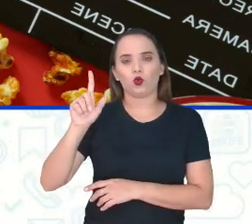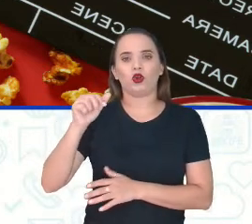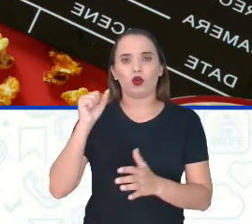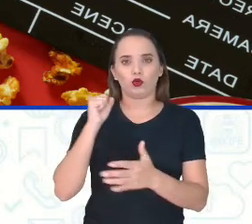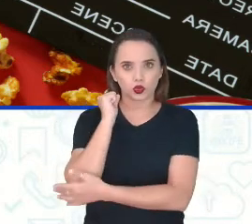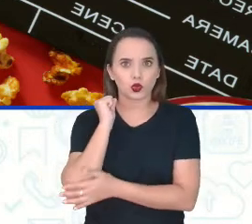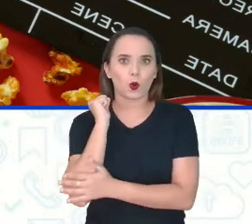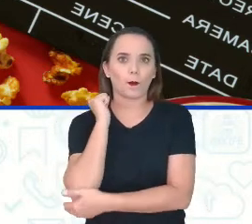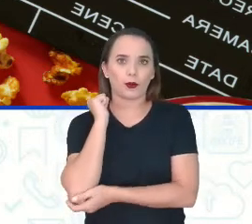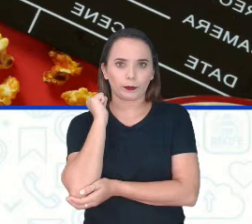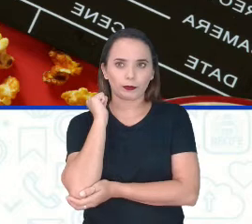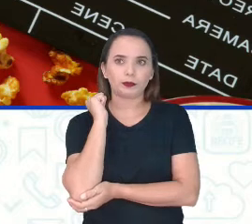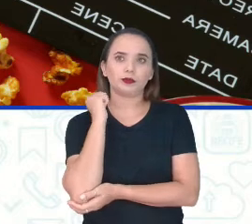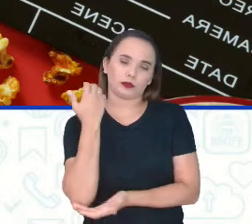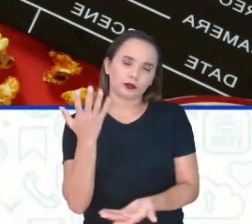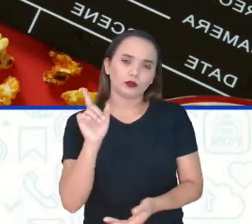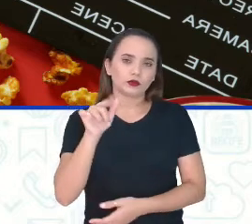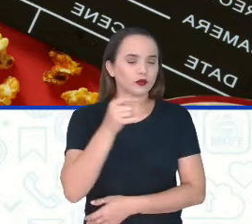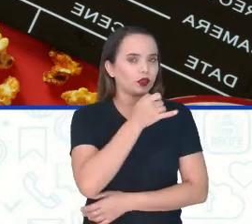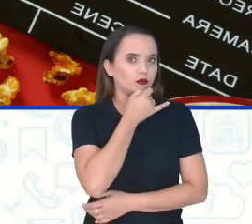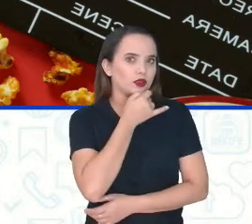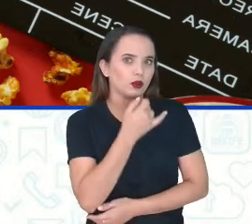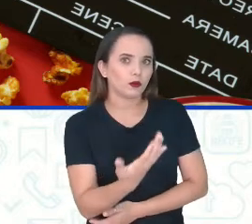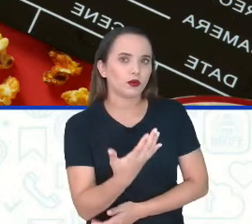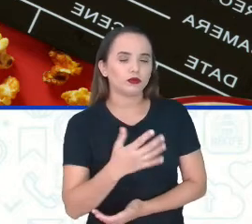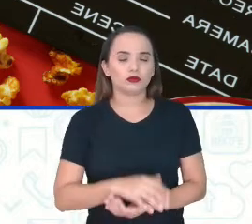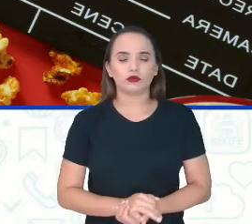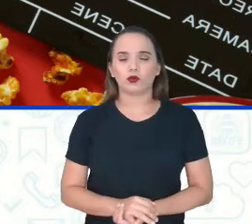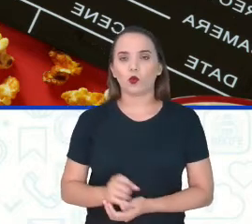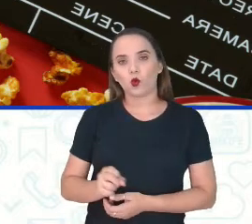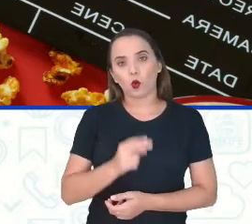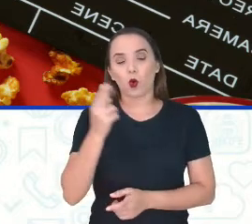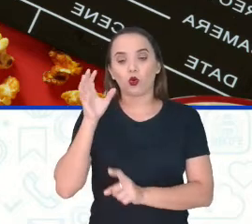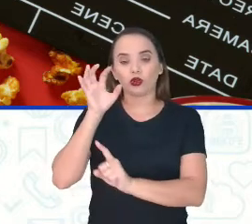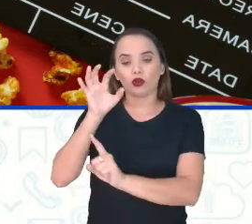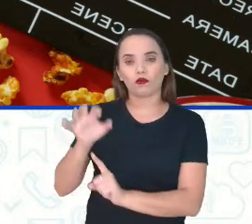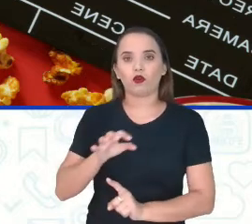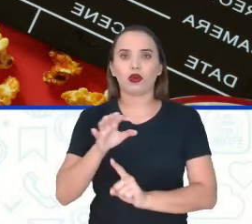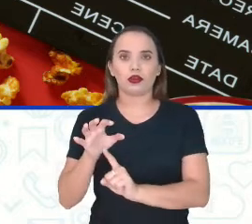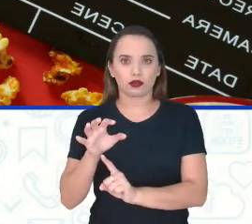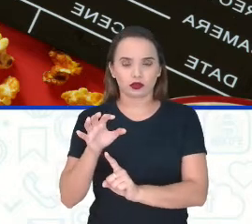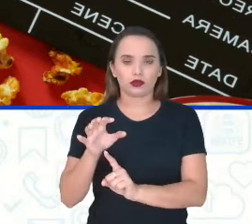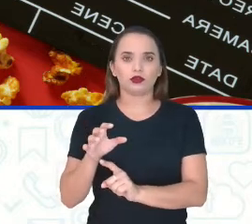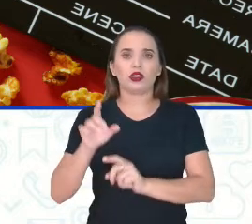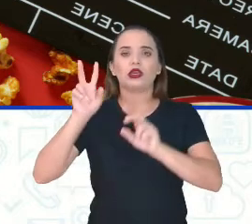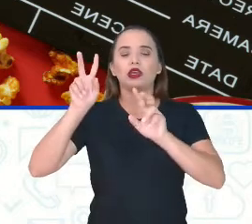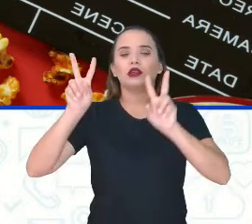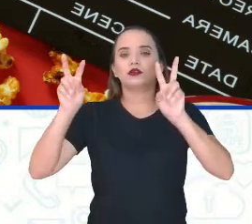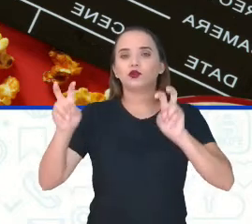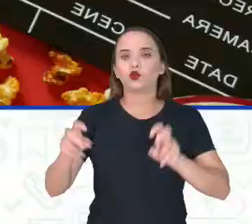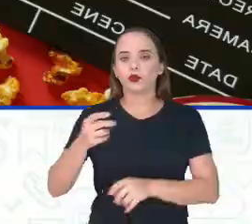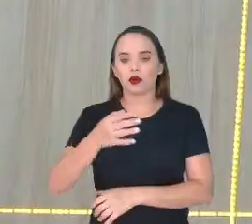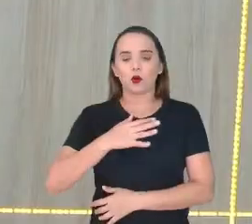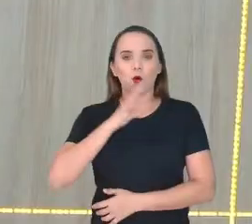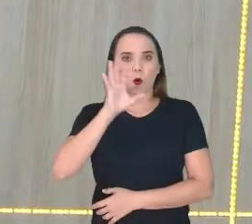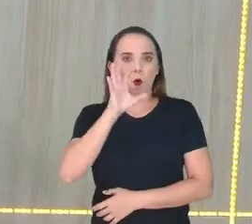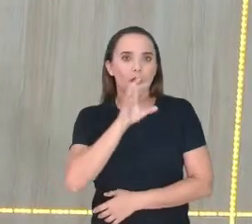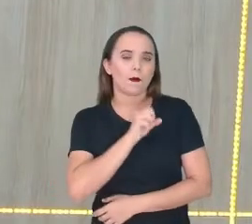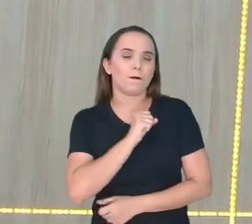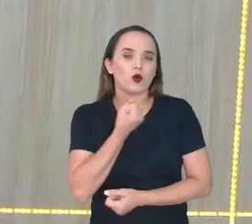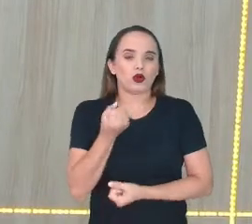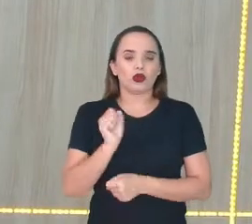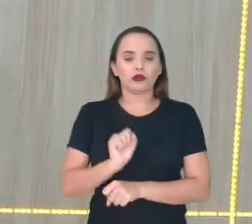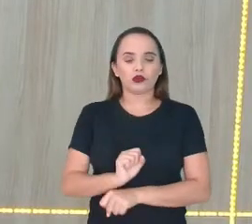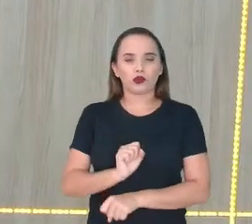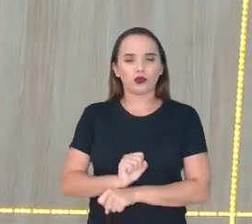por exemplo. Ou, como eu falei, de persuasão, ser sobre esse amor que espera, né? Essas